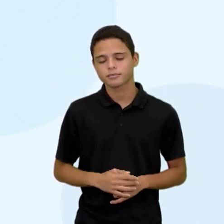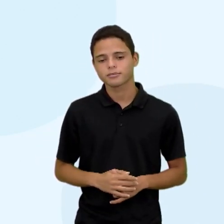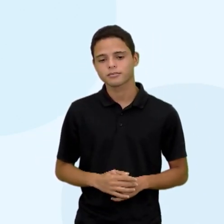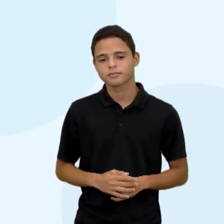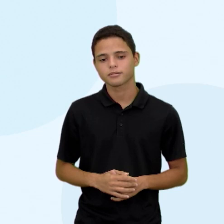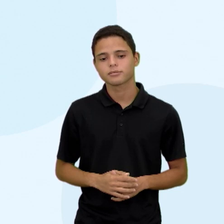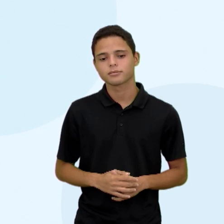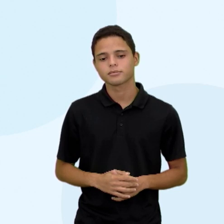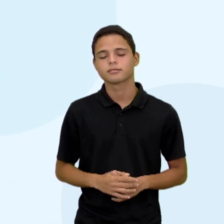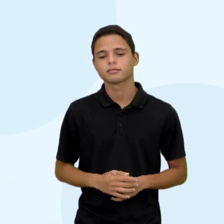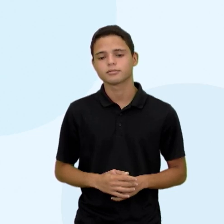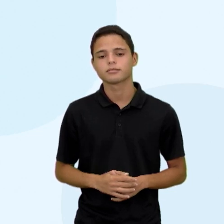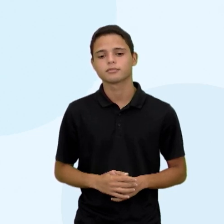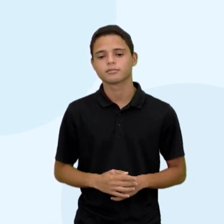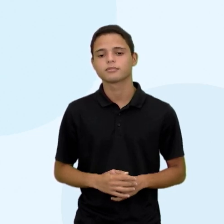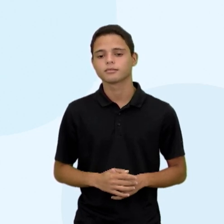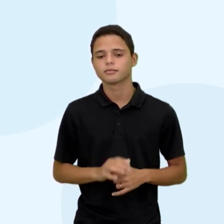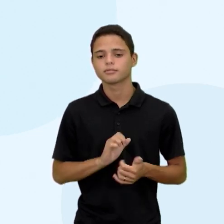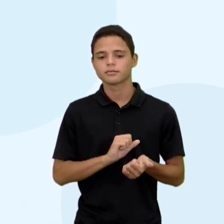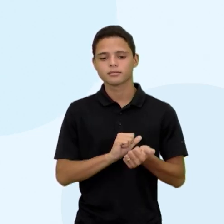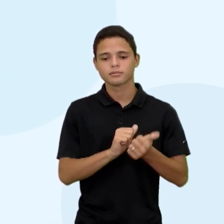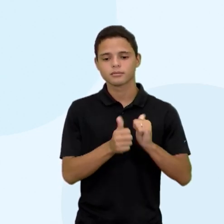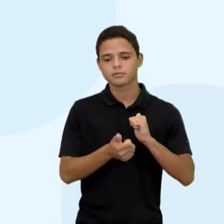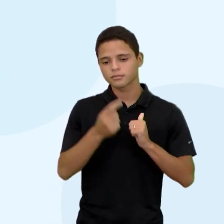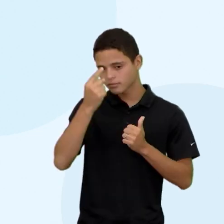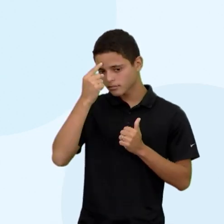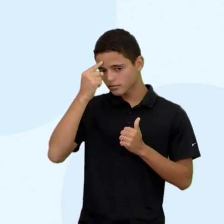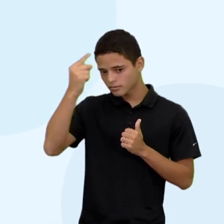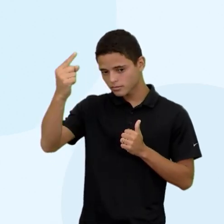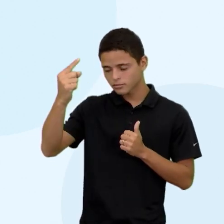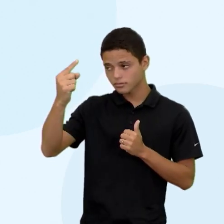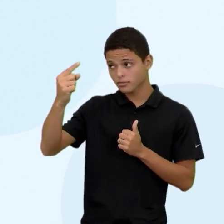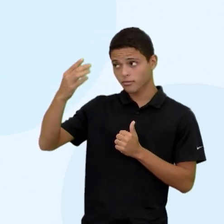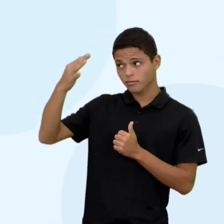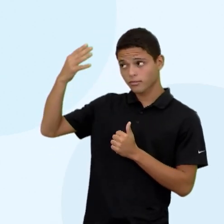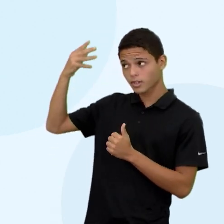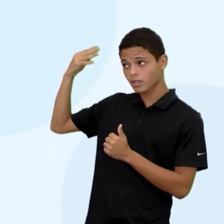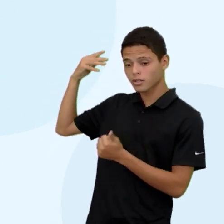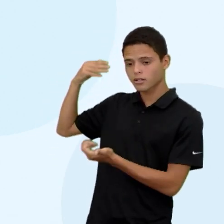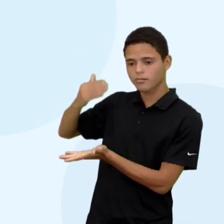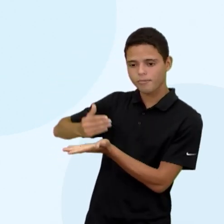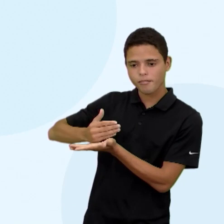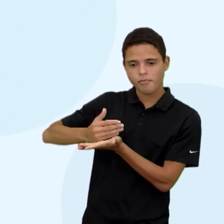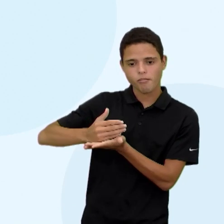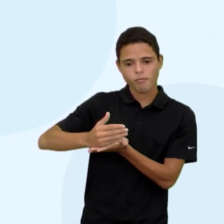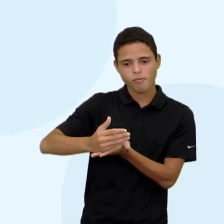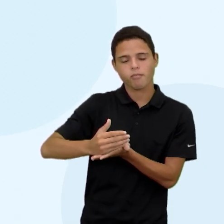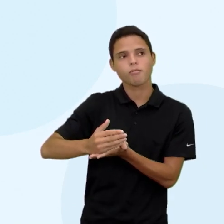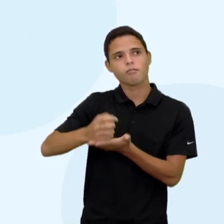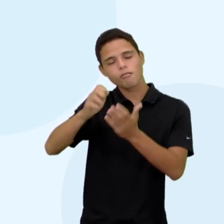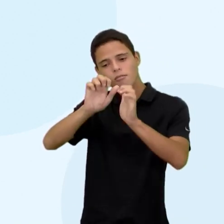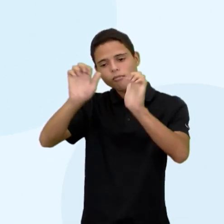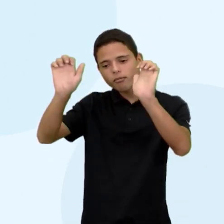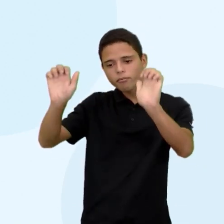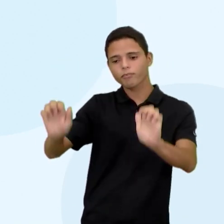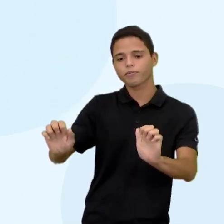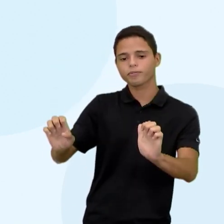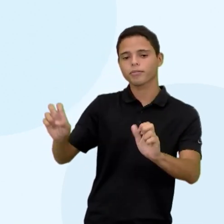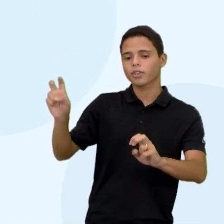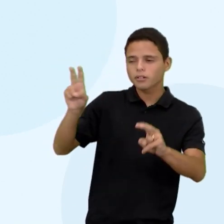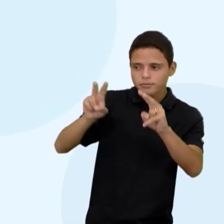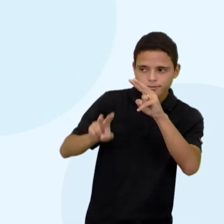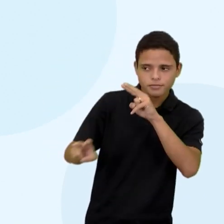especiais. É um time que foi pensado desde o início, com toda uma visão, com